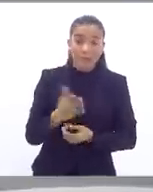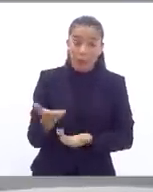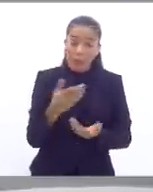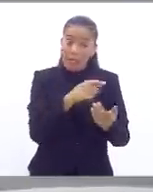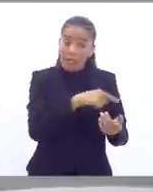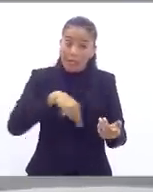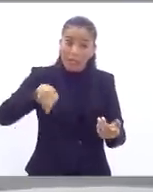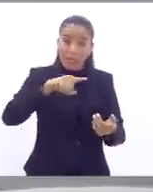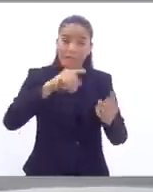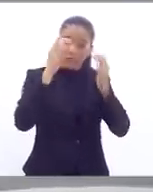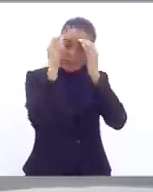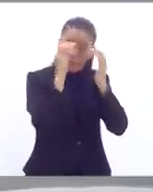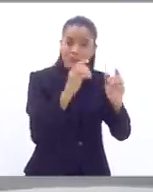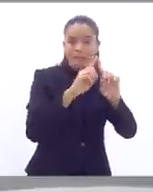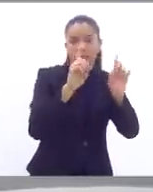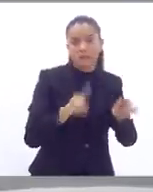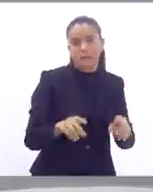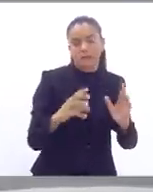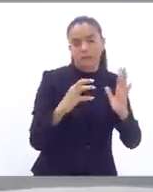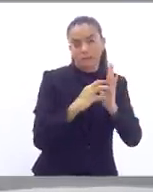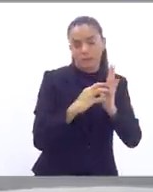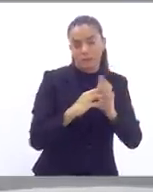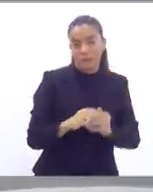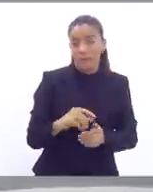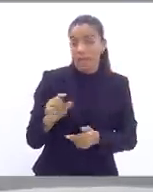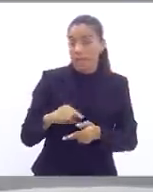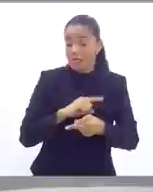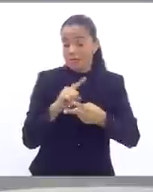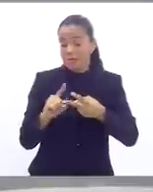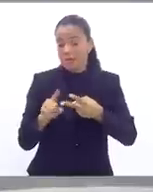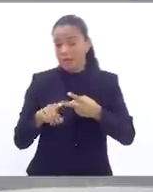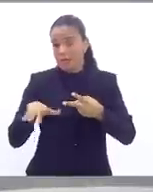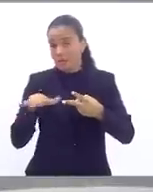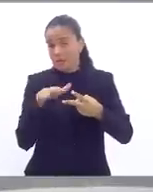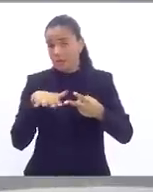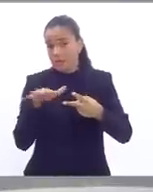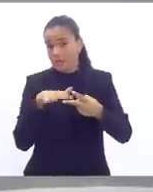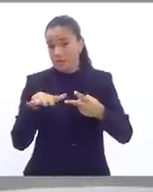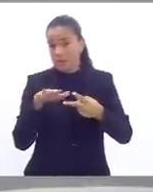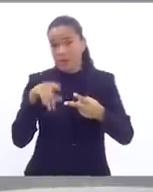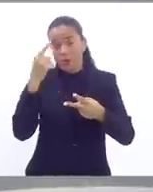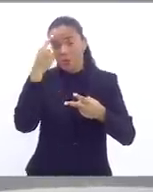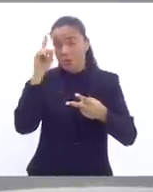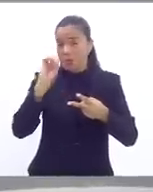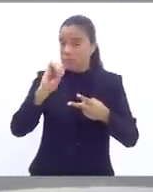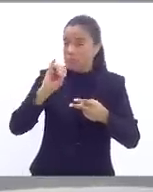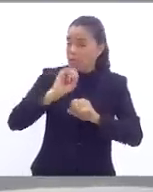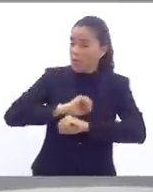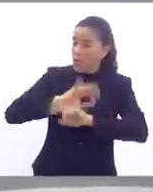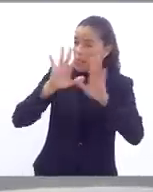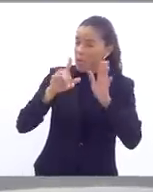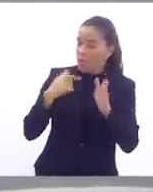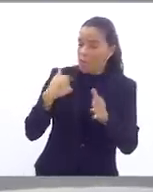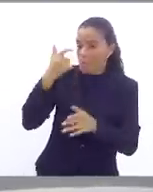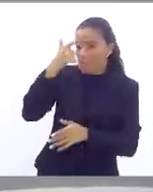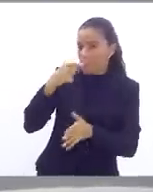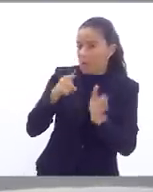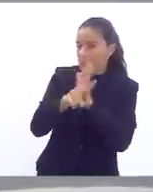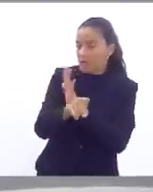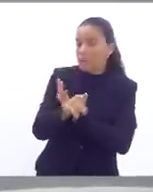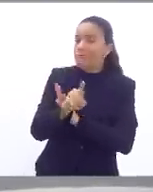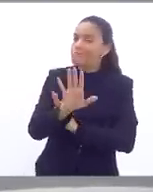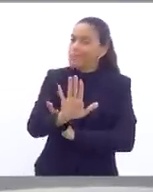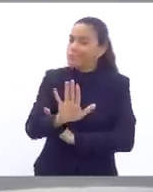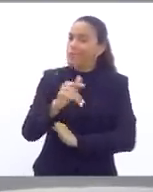respeitaram os servidores a segunda questão eu não sei se ficou Claro a minha pergunta mas eu queria